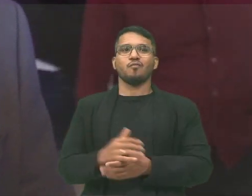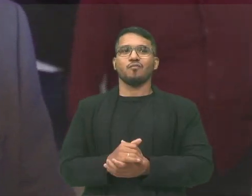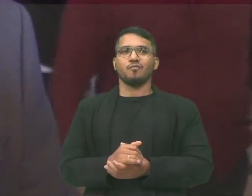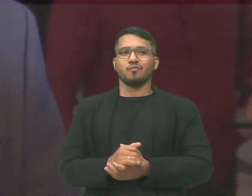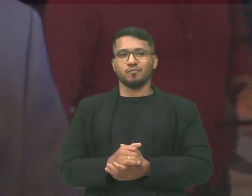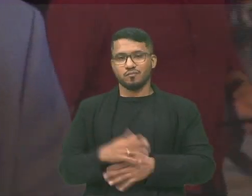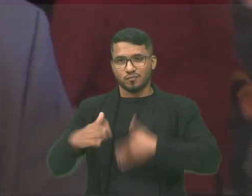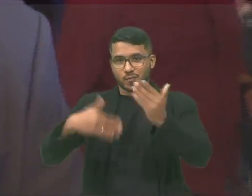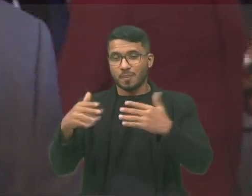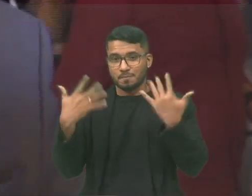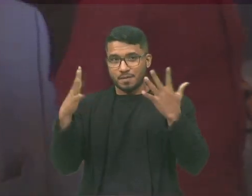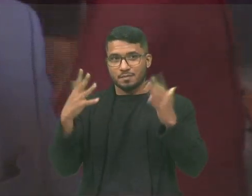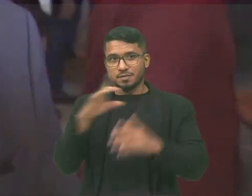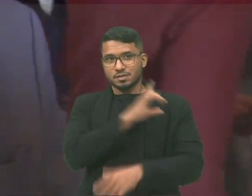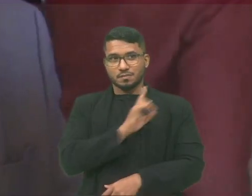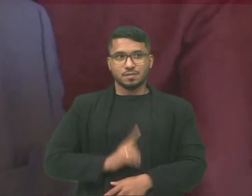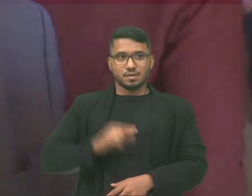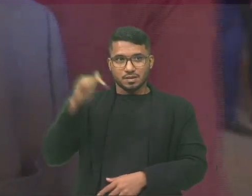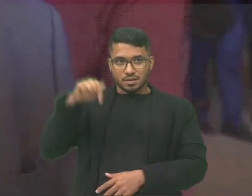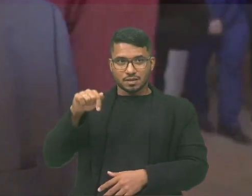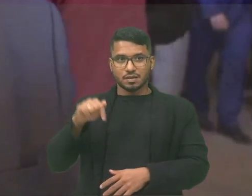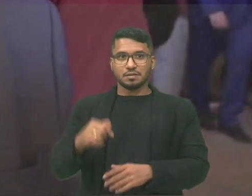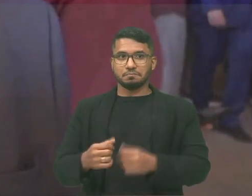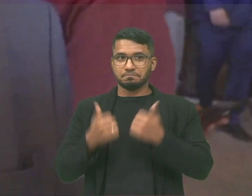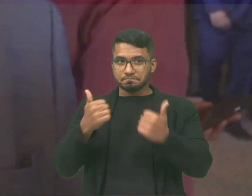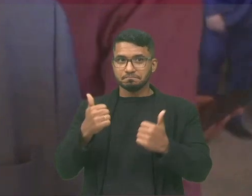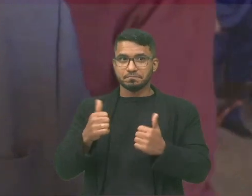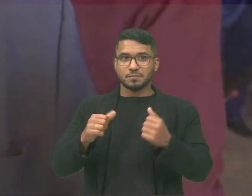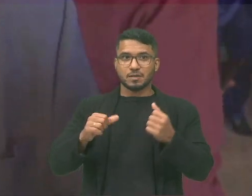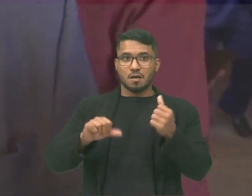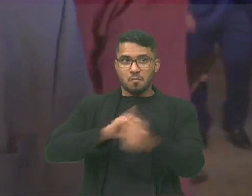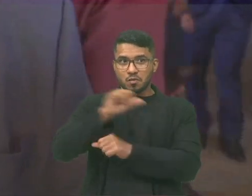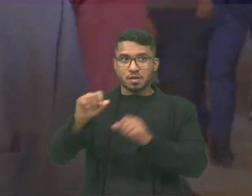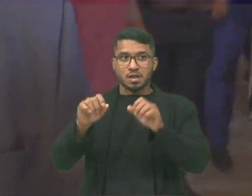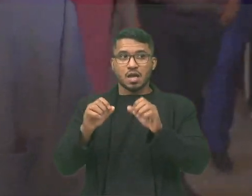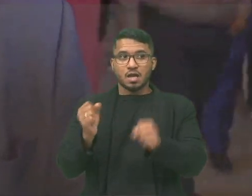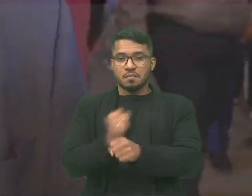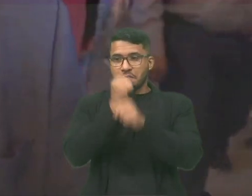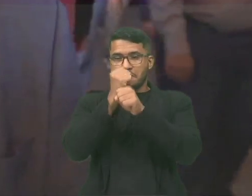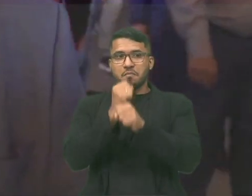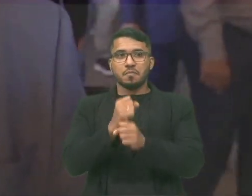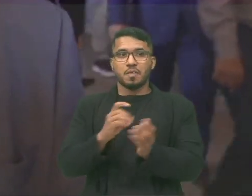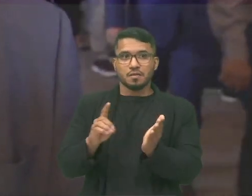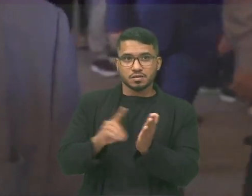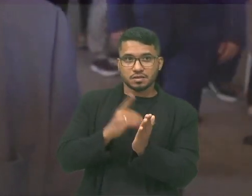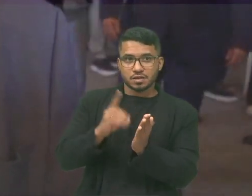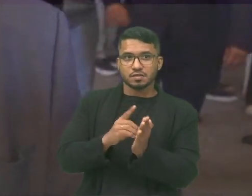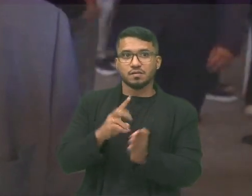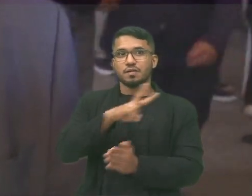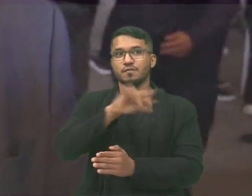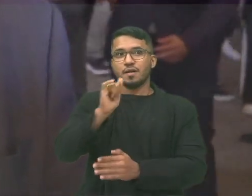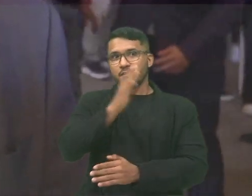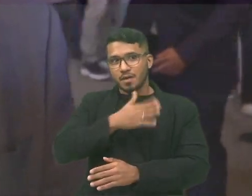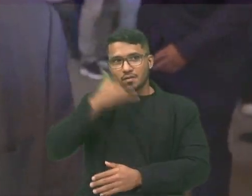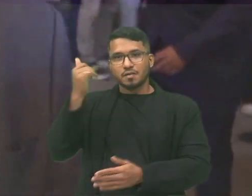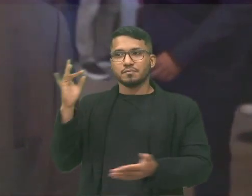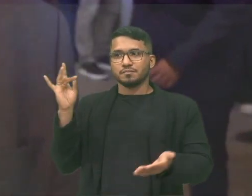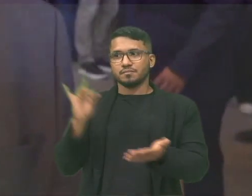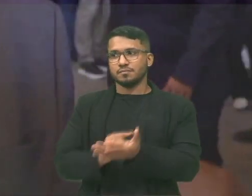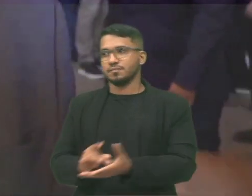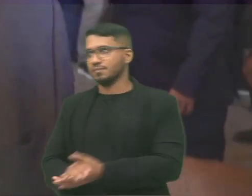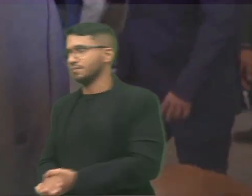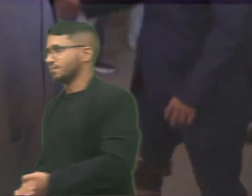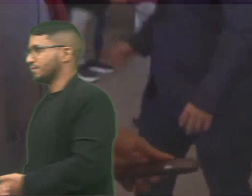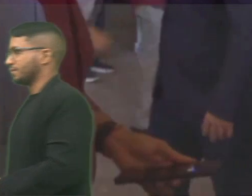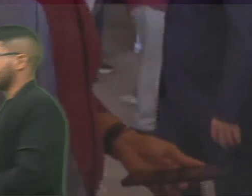aos parlamentares, a essa casa, que está dando um show aí nessas reformas, nessa digitalização, que vai melhorar a eficiência e